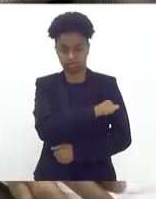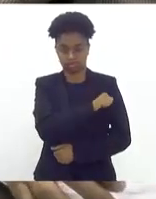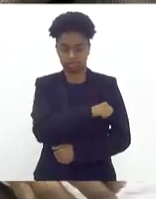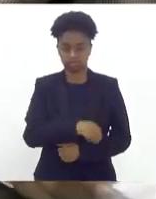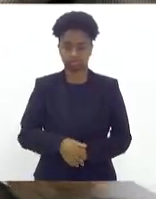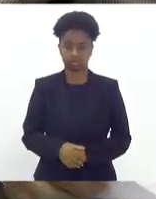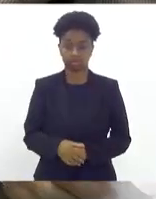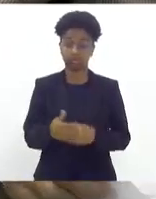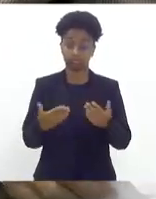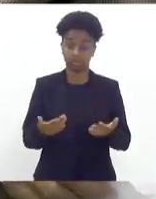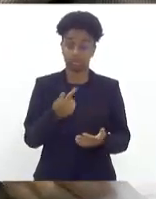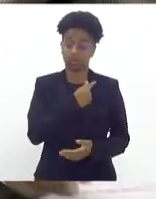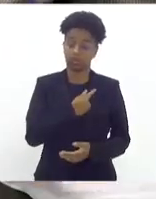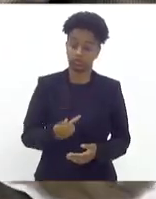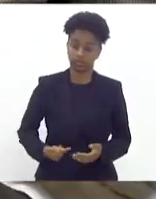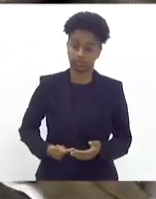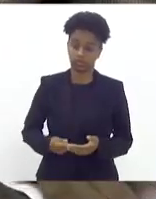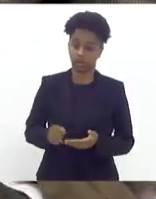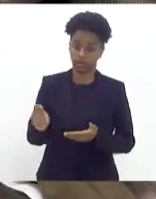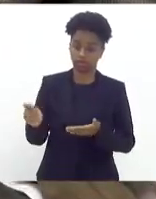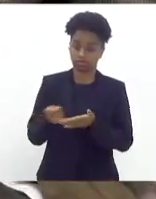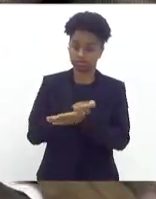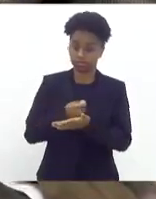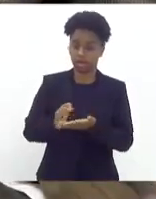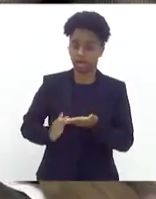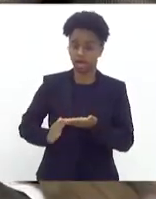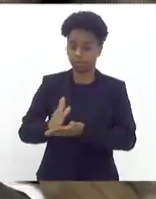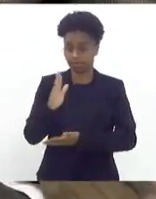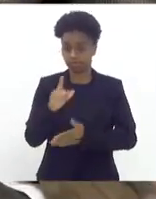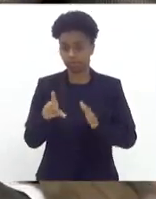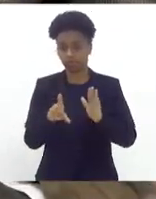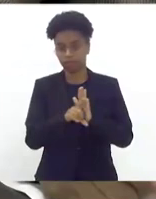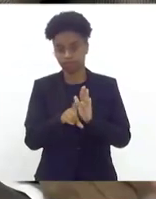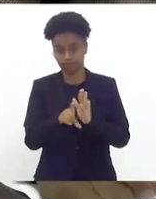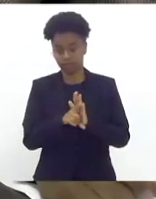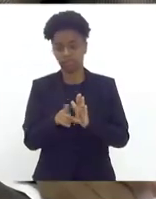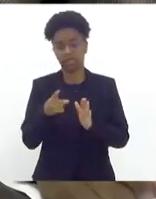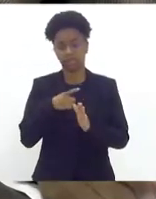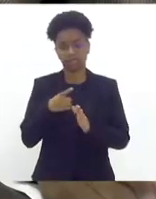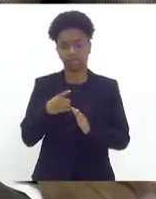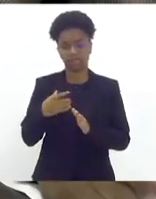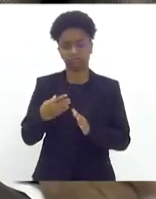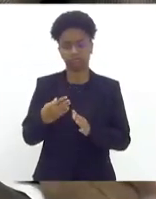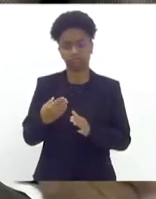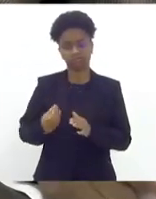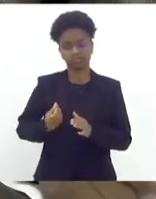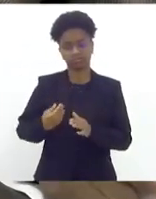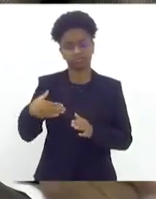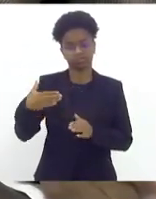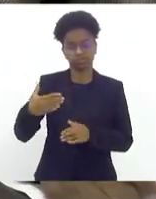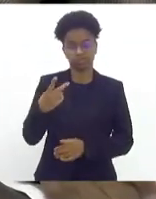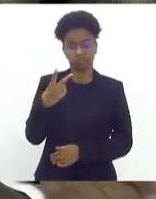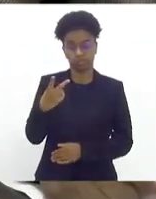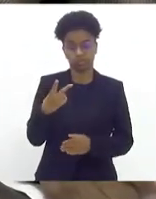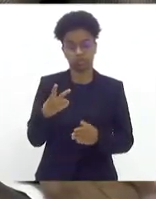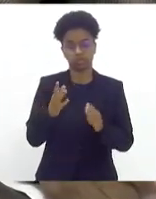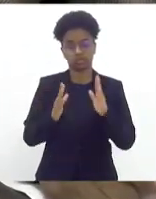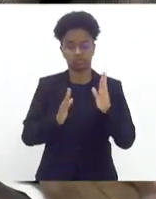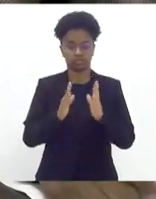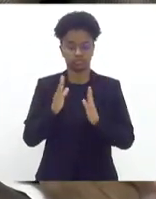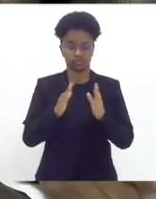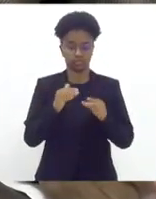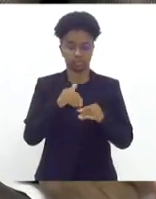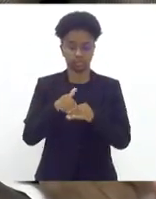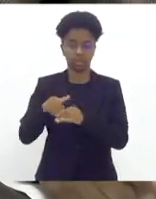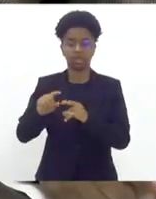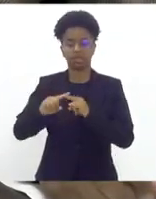O governador sancionou, essa lei existiu durante duas sessões, depois foi declarada a questão do